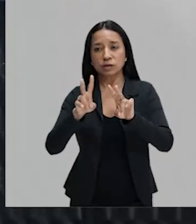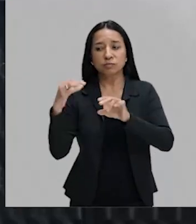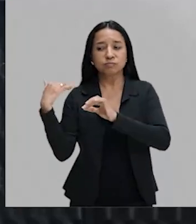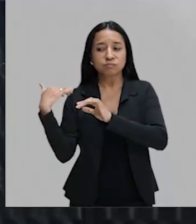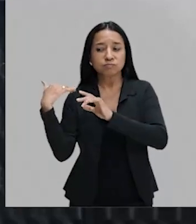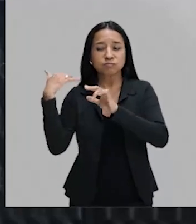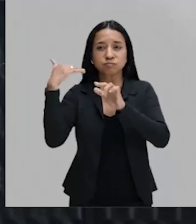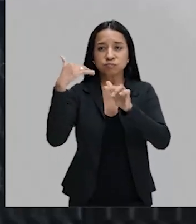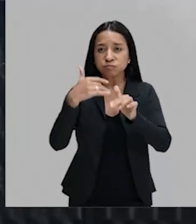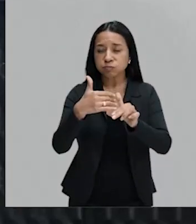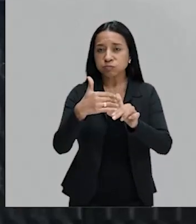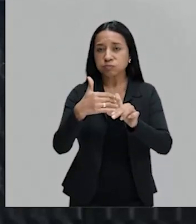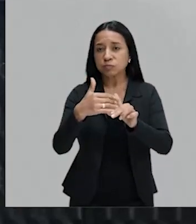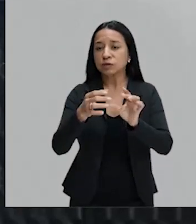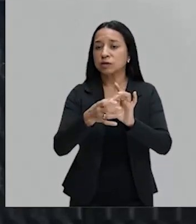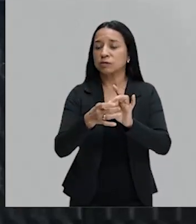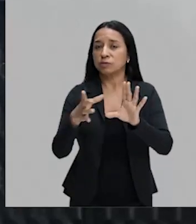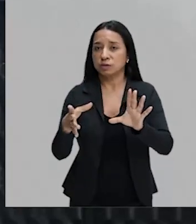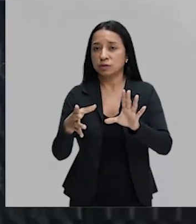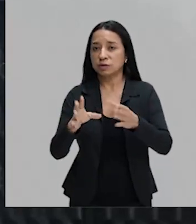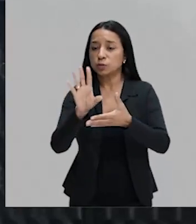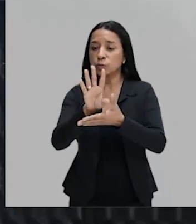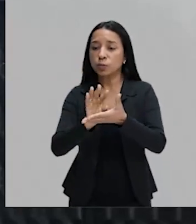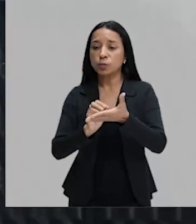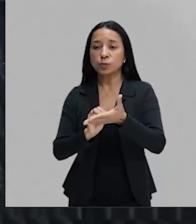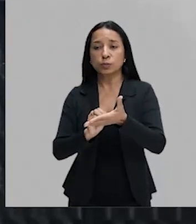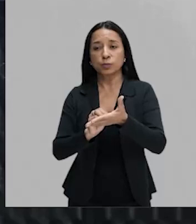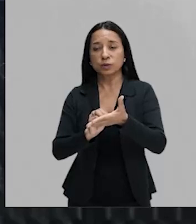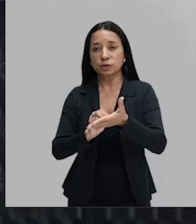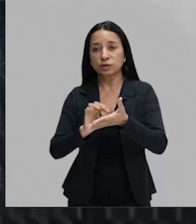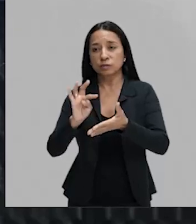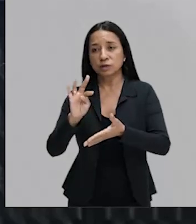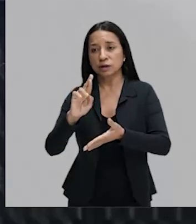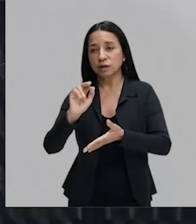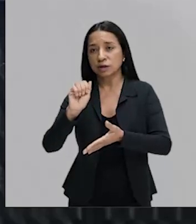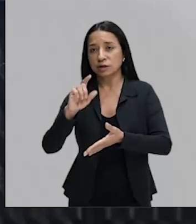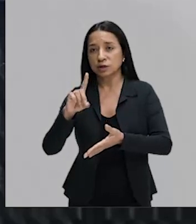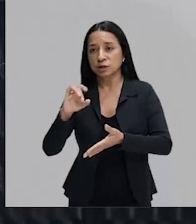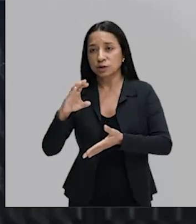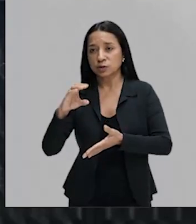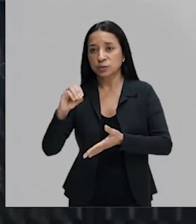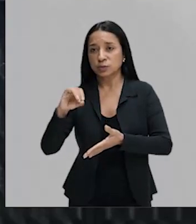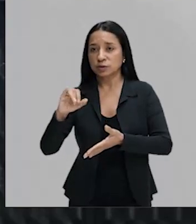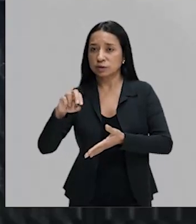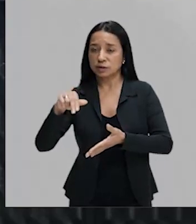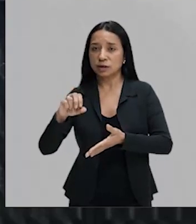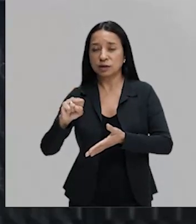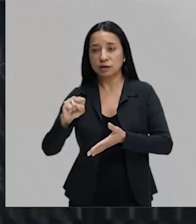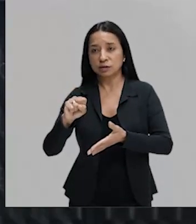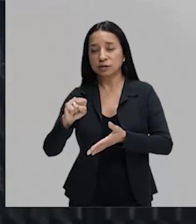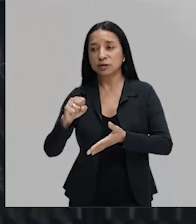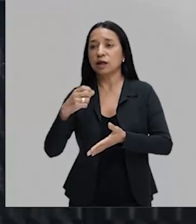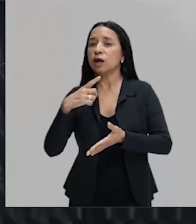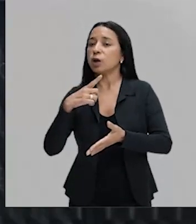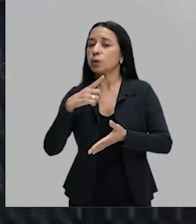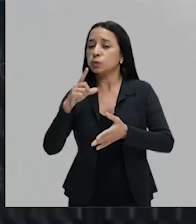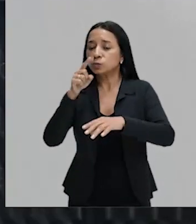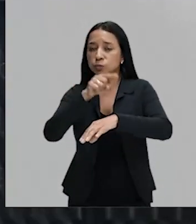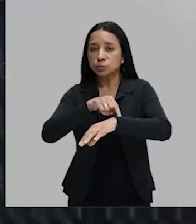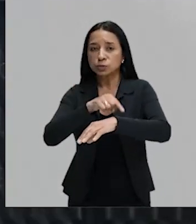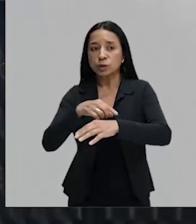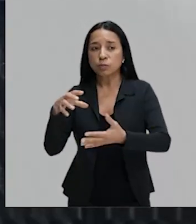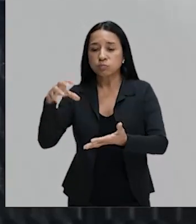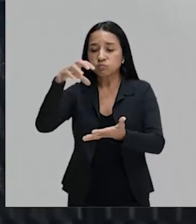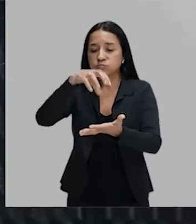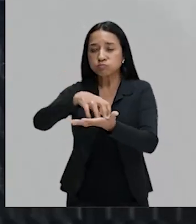independência, os nossos modelos tradicionais do período colonial, a herança ali do